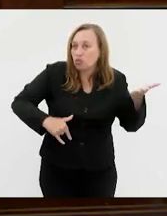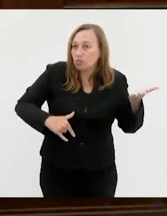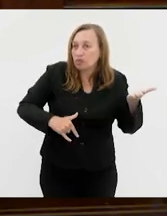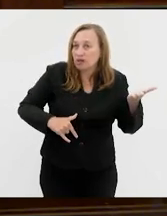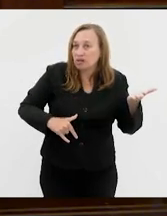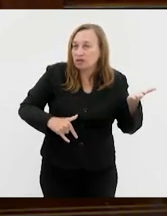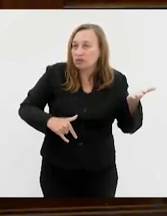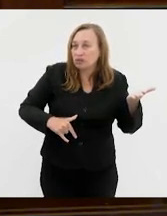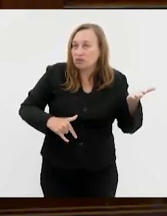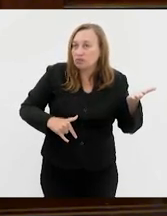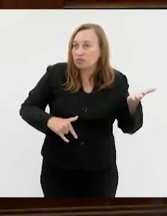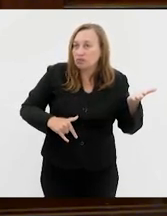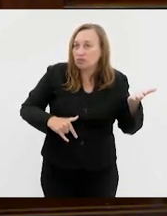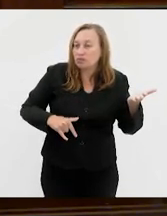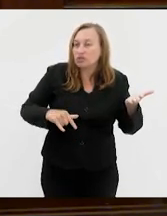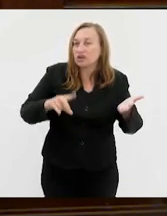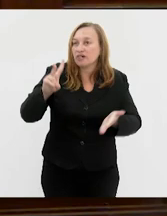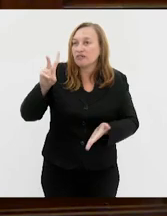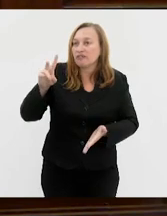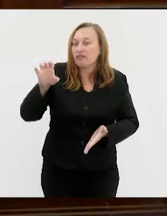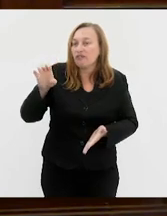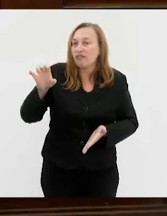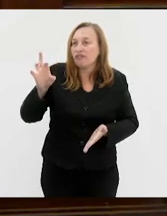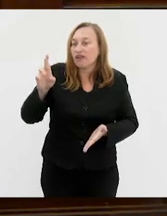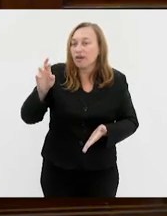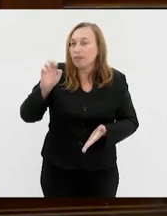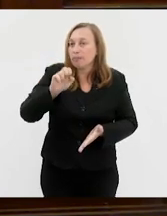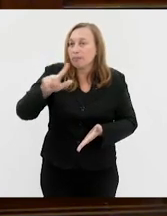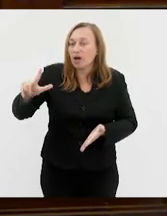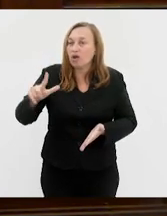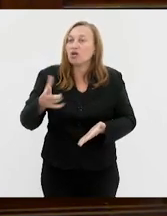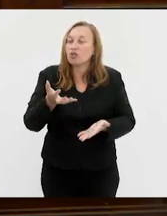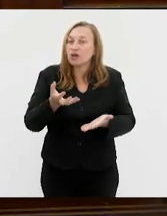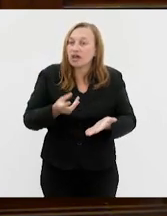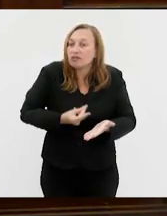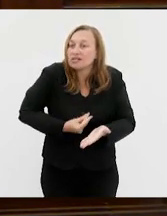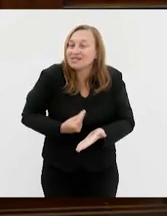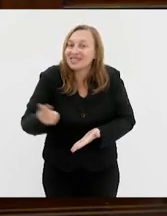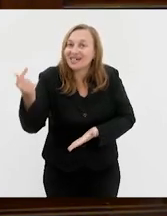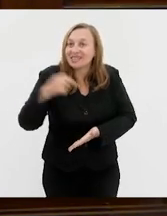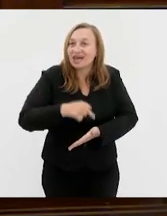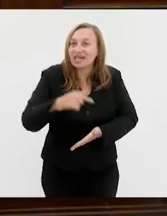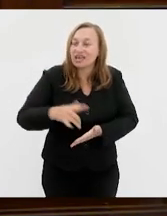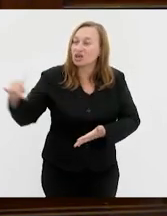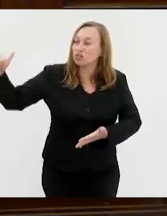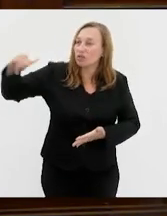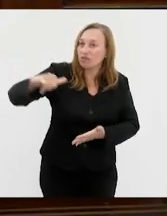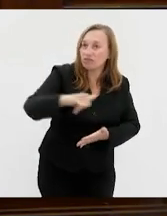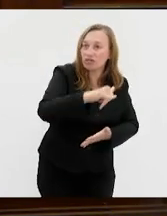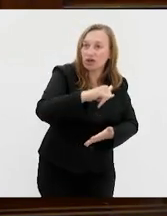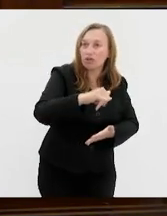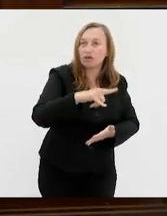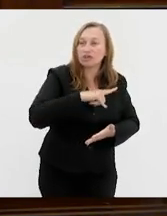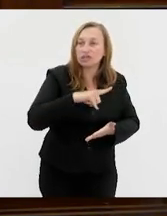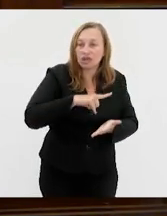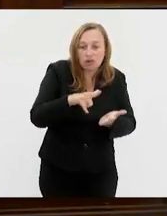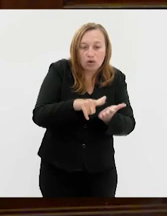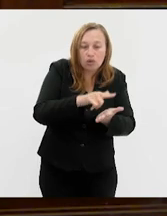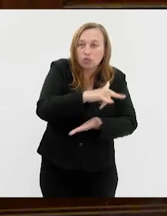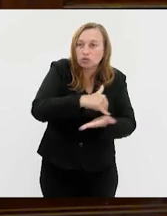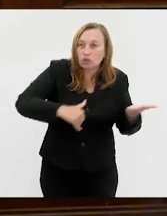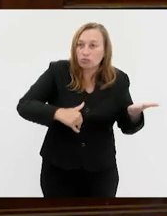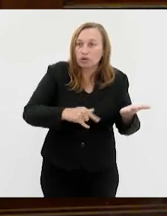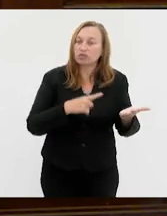pronta hoje, e eu quero já, quando a gente sair daqui, pegar o avião, já levar com a gente a certidão da nossa